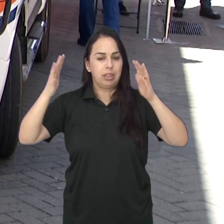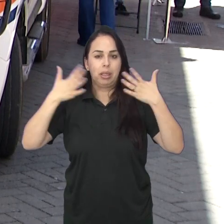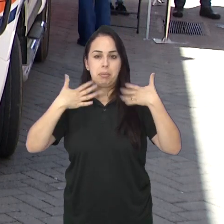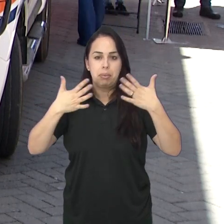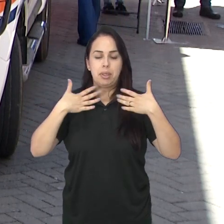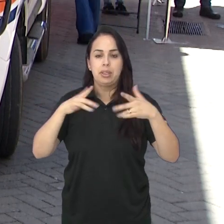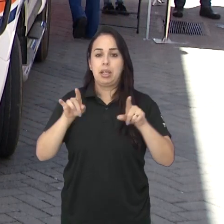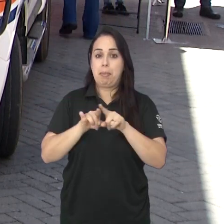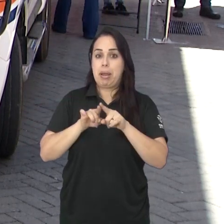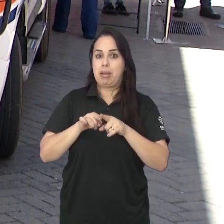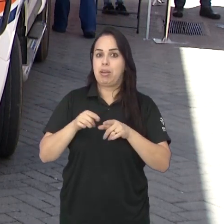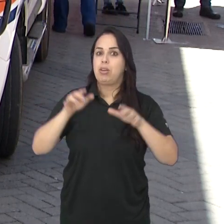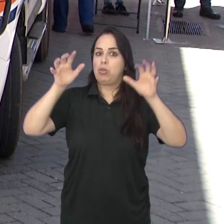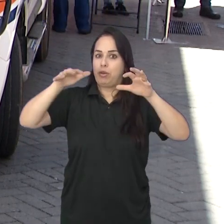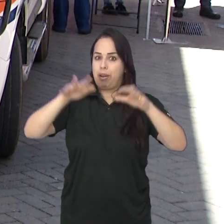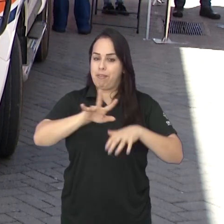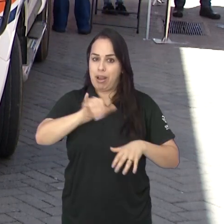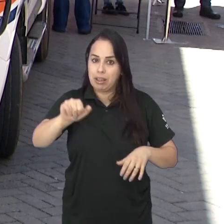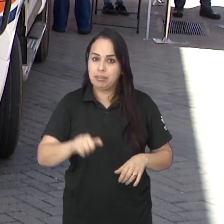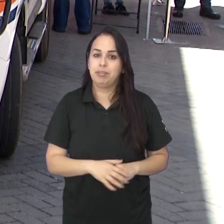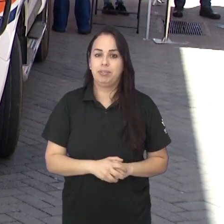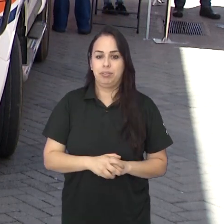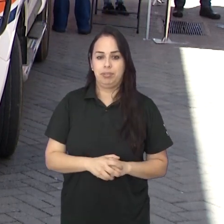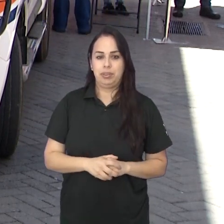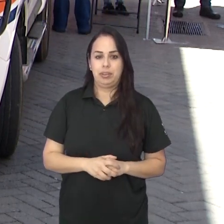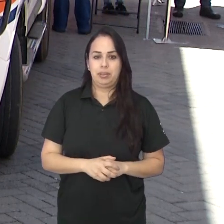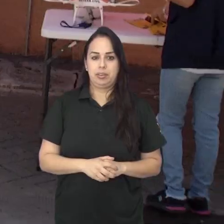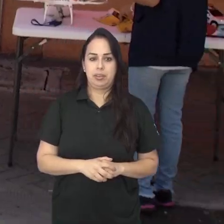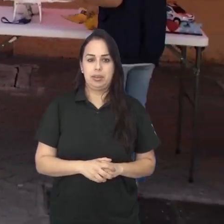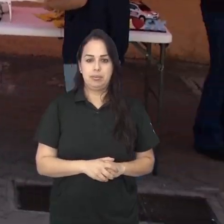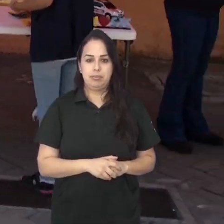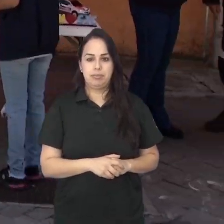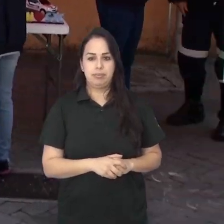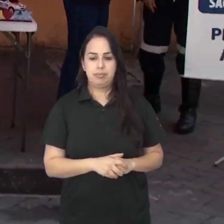verão e a temporada de chuvas já começou. Então, bora conferir?